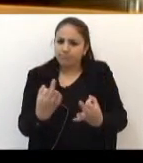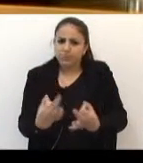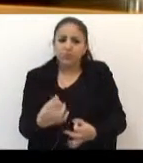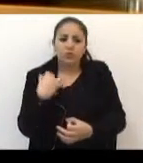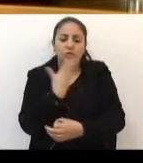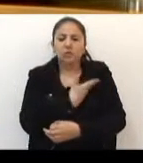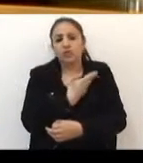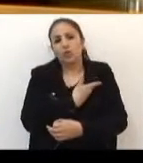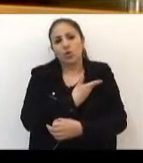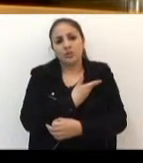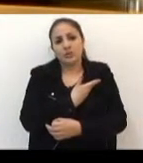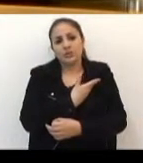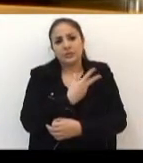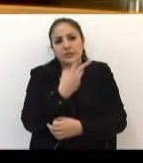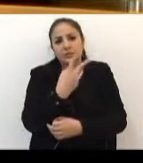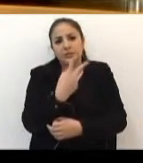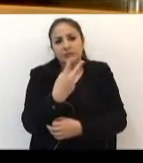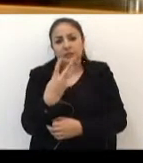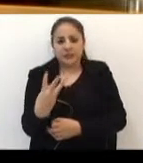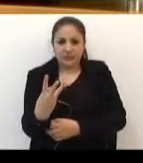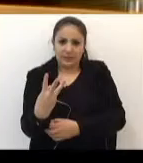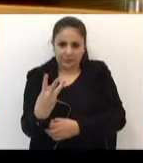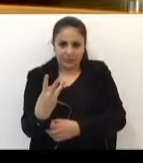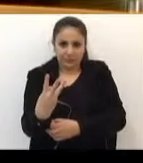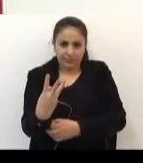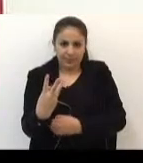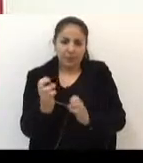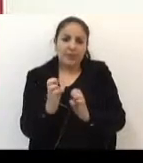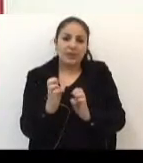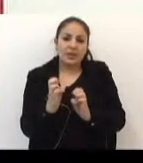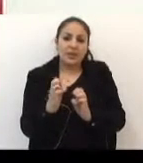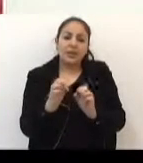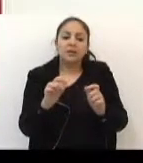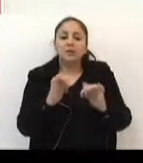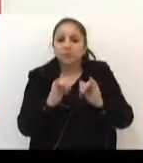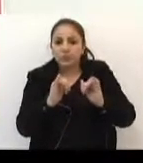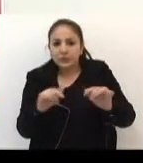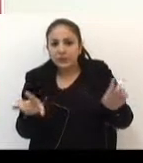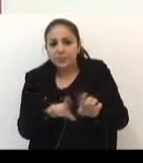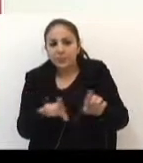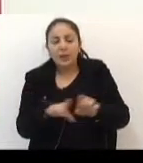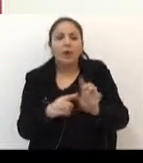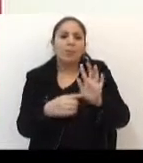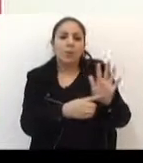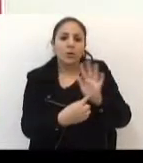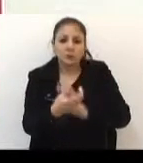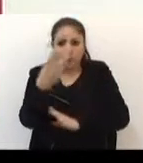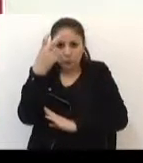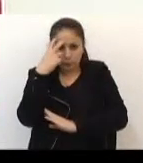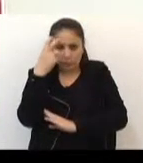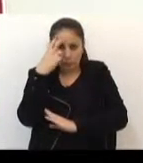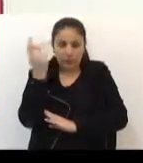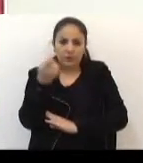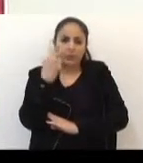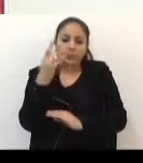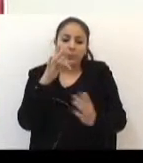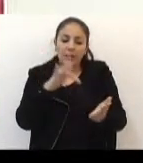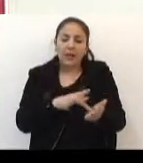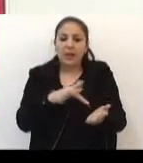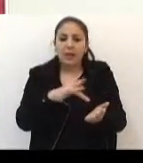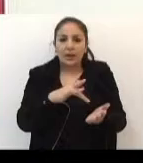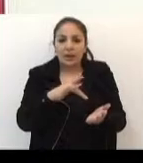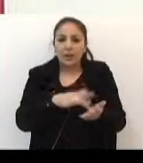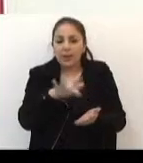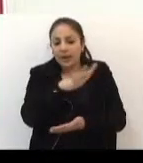23ª edição e tudo começou aqui por Passo Fundo, né? A Mostra da Cultura Gaúcha hoje é uma realidade em todo o Rio Grande do Sul, mas foi aqui que